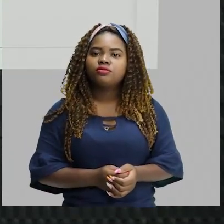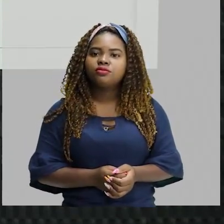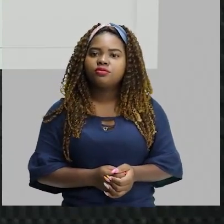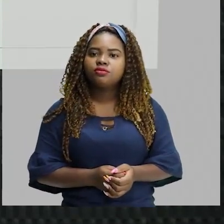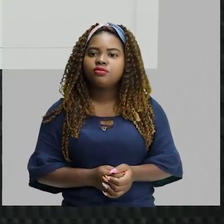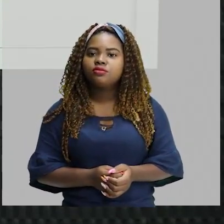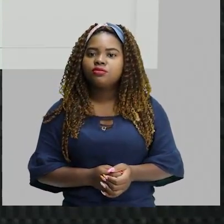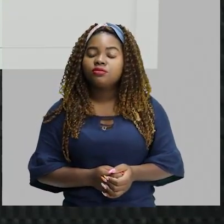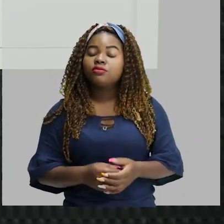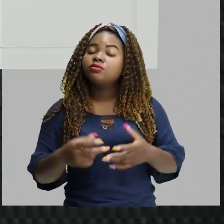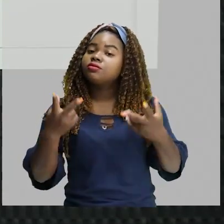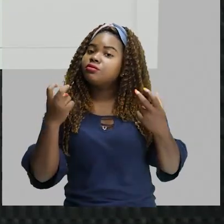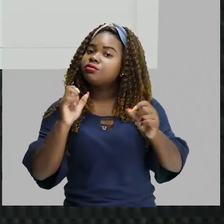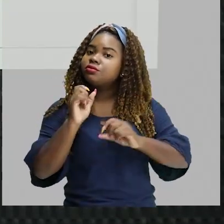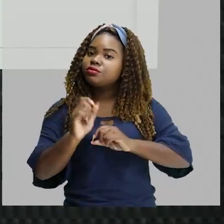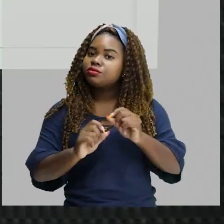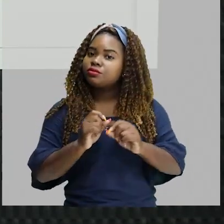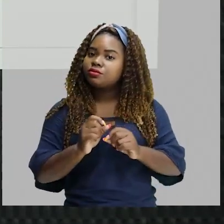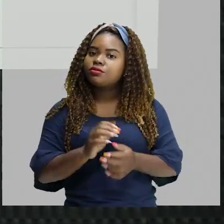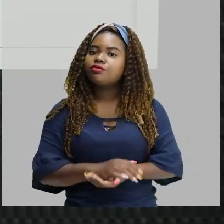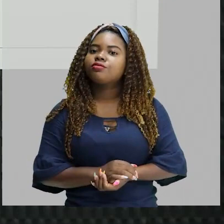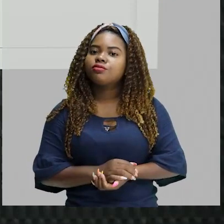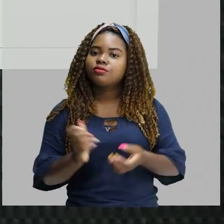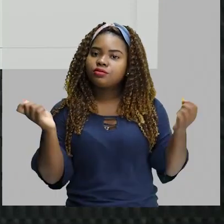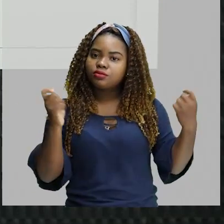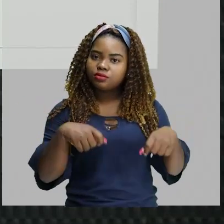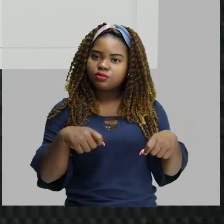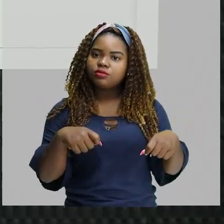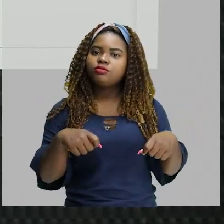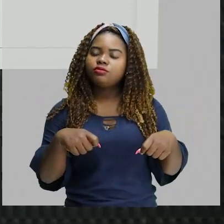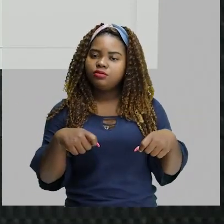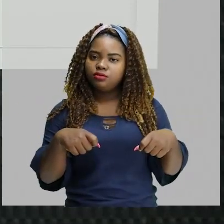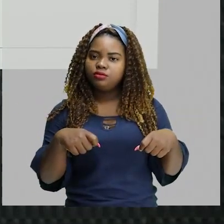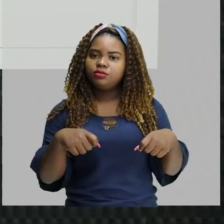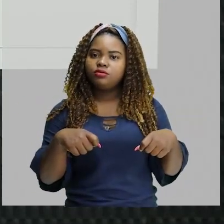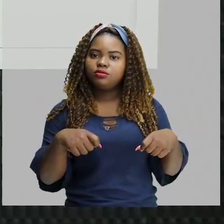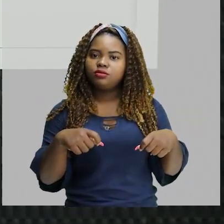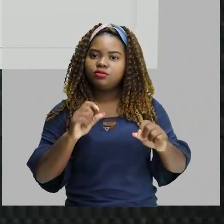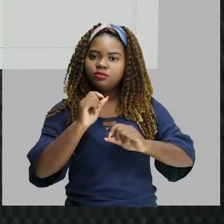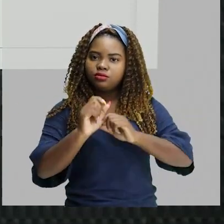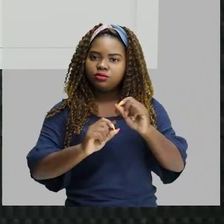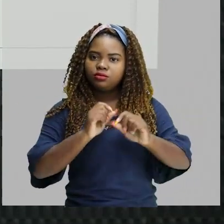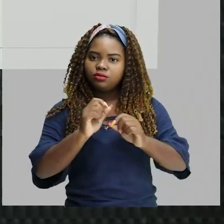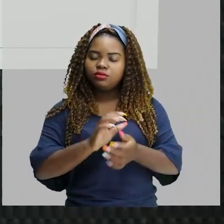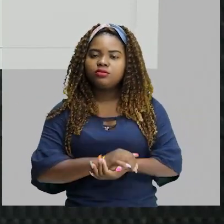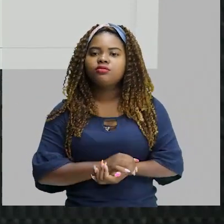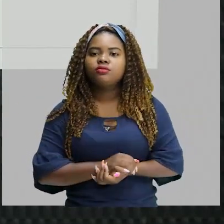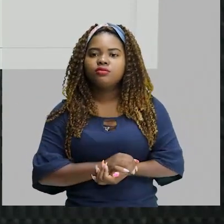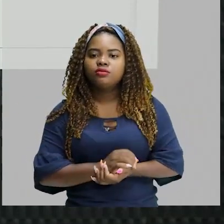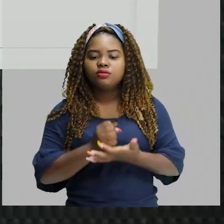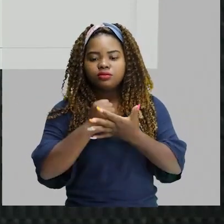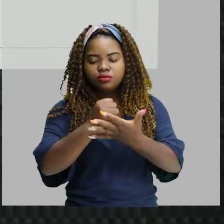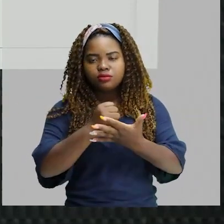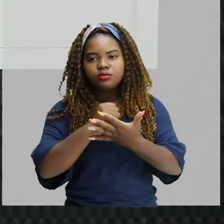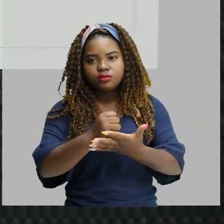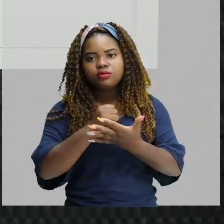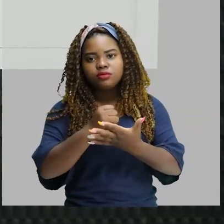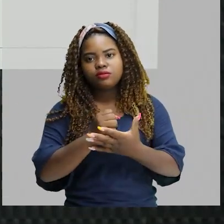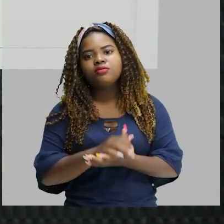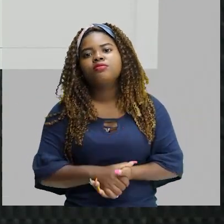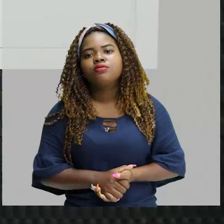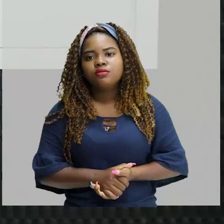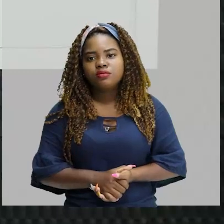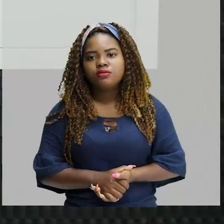você vai perceber que eles vão nos servir e muito extremamente, em grande mesmo,